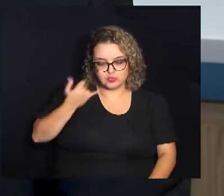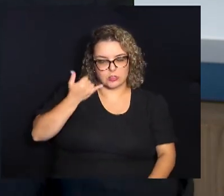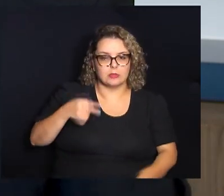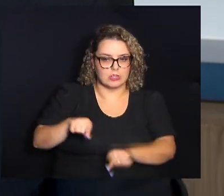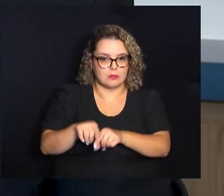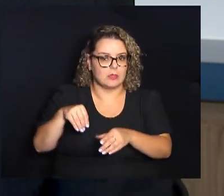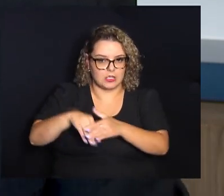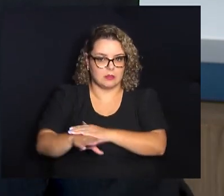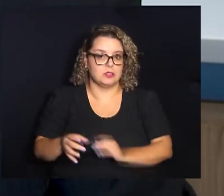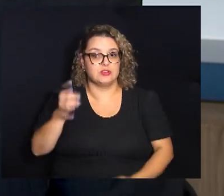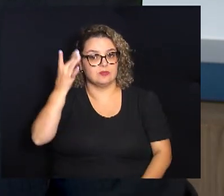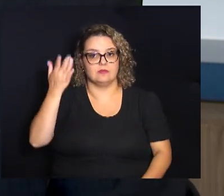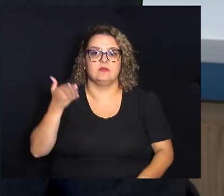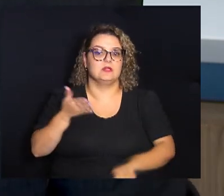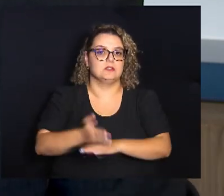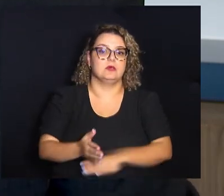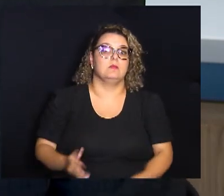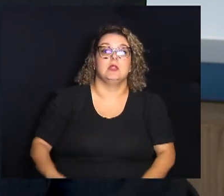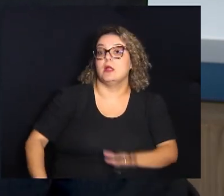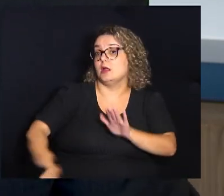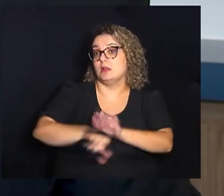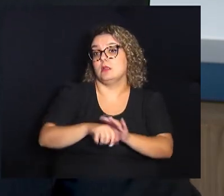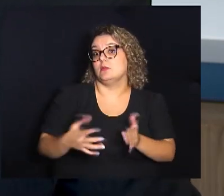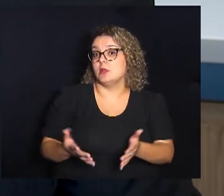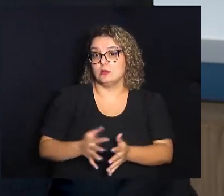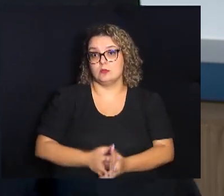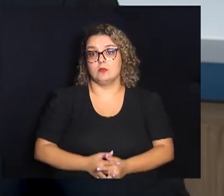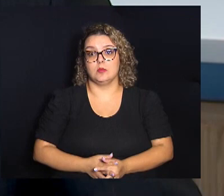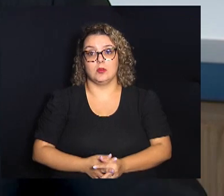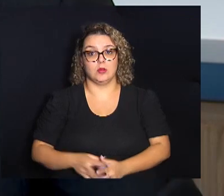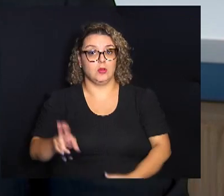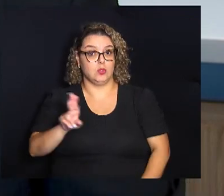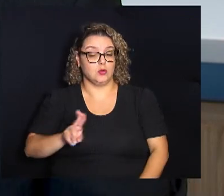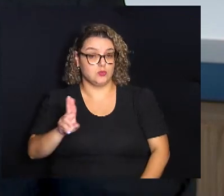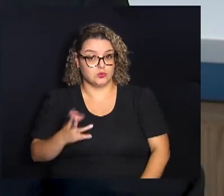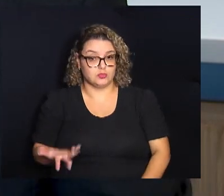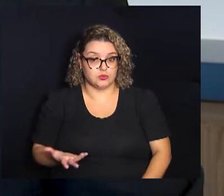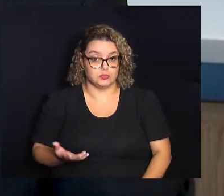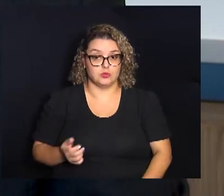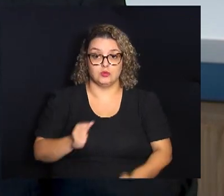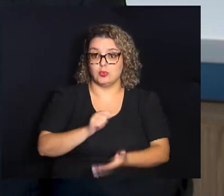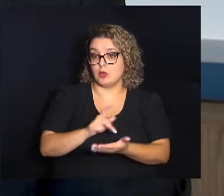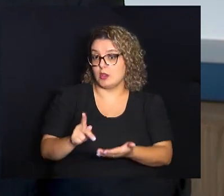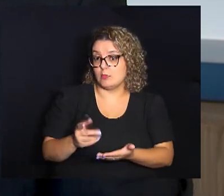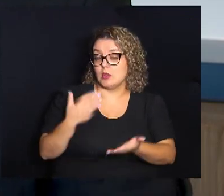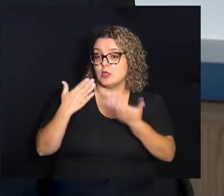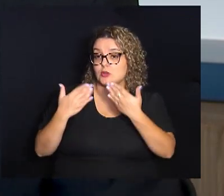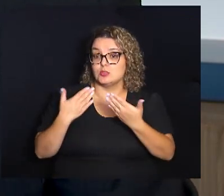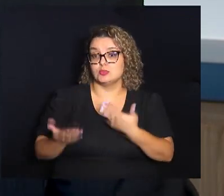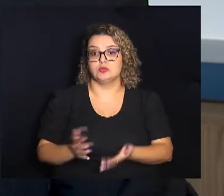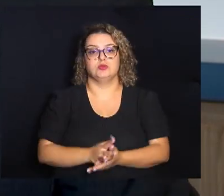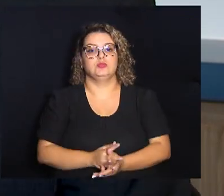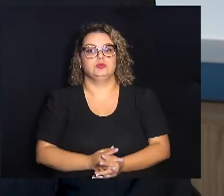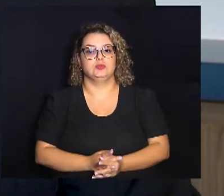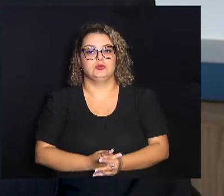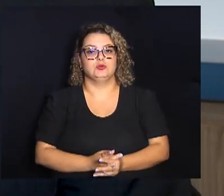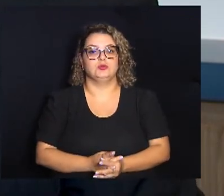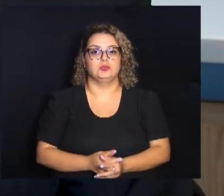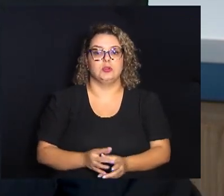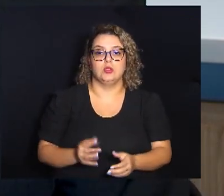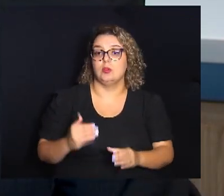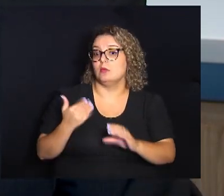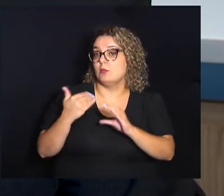fácil acesso para bandidos, utilizar nos seus aplicativos de conversa, de bate-papo,